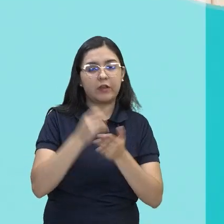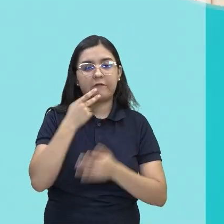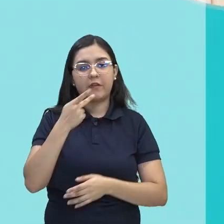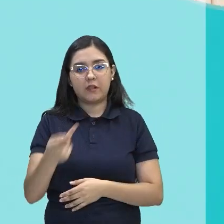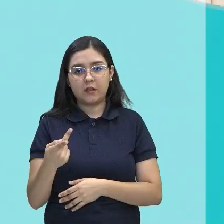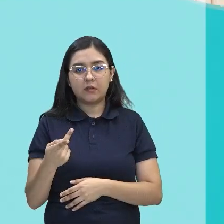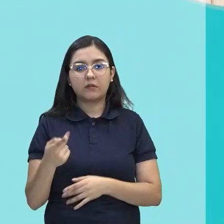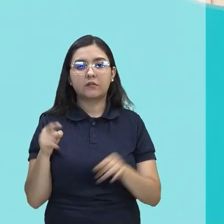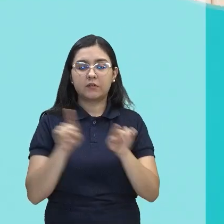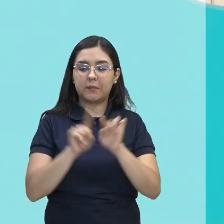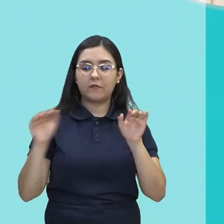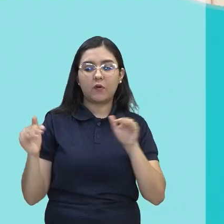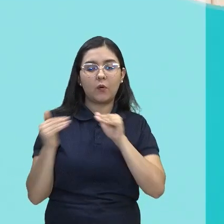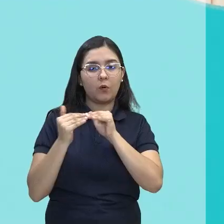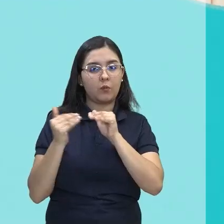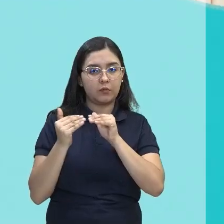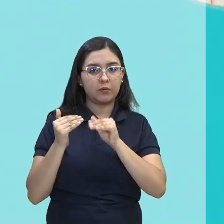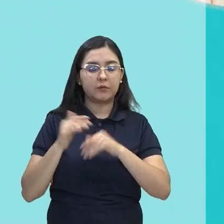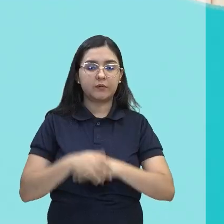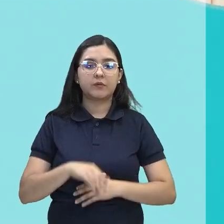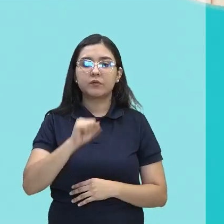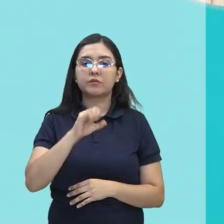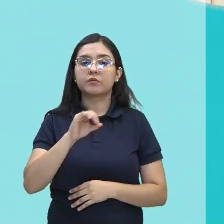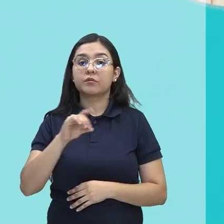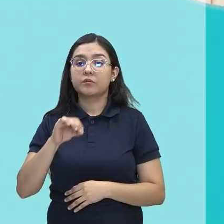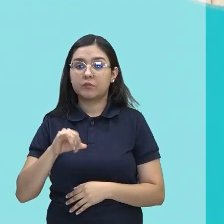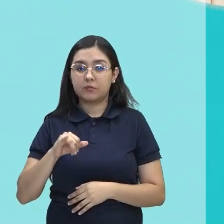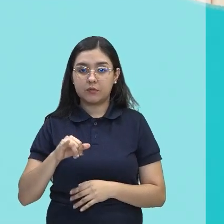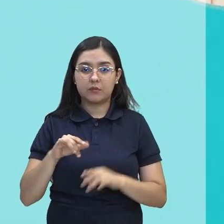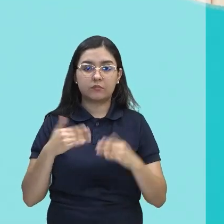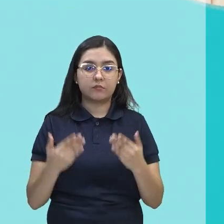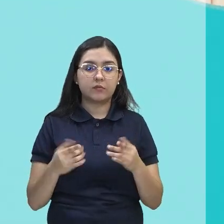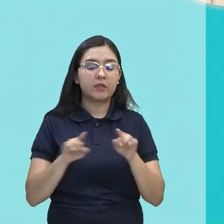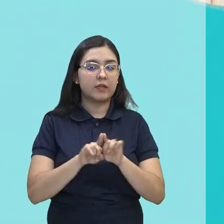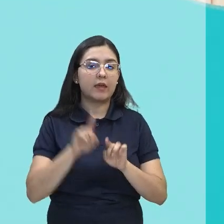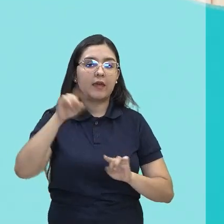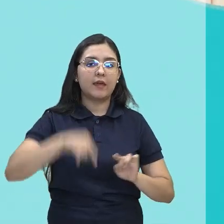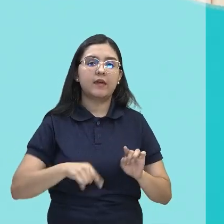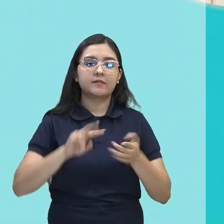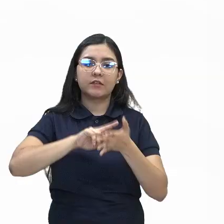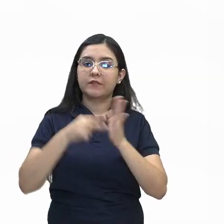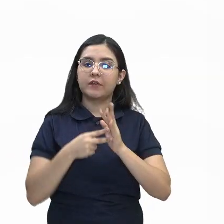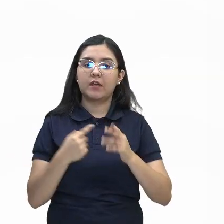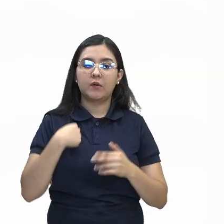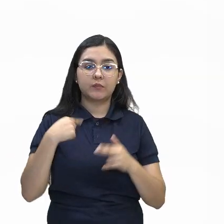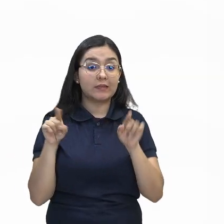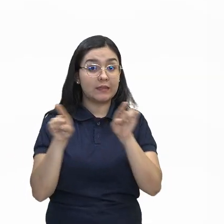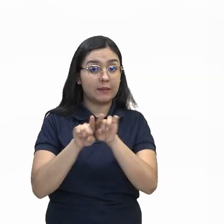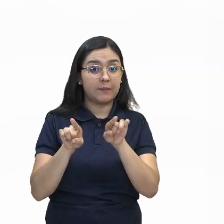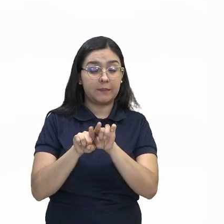e eu vou concordar. So do I, que equivale a eu também. Quais são as regras?